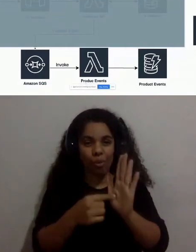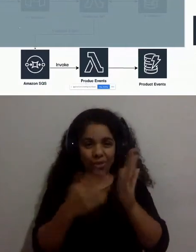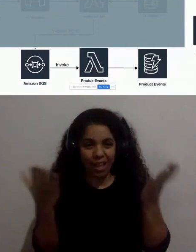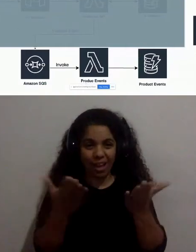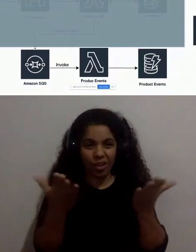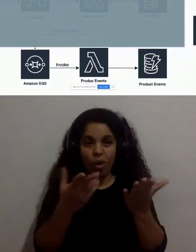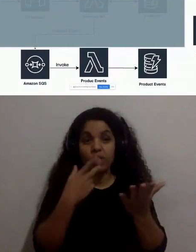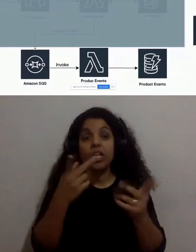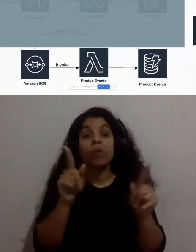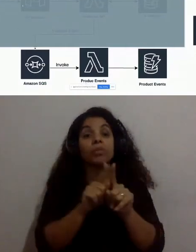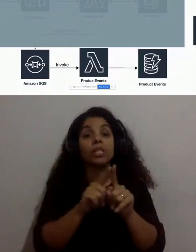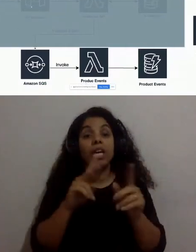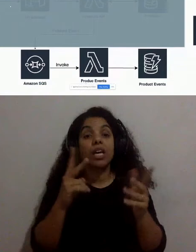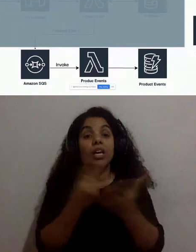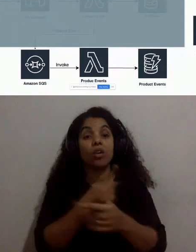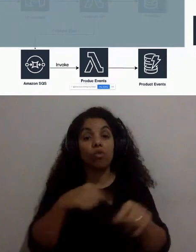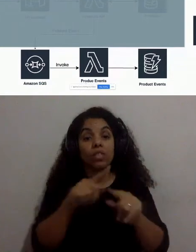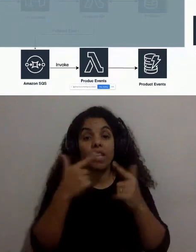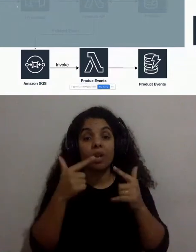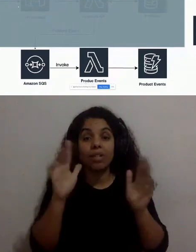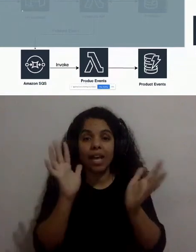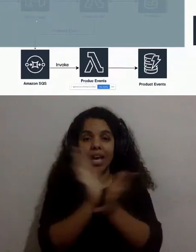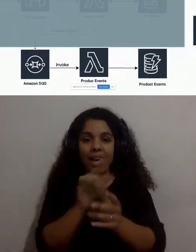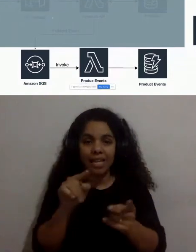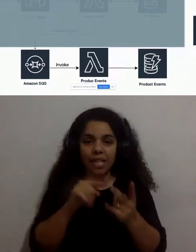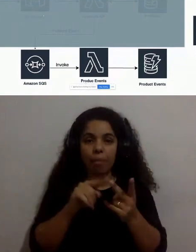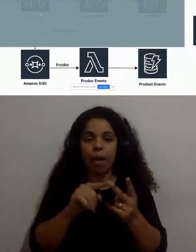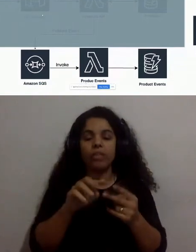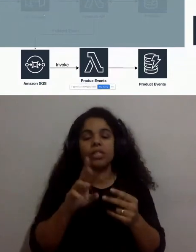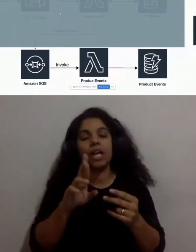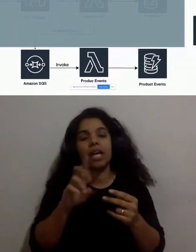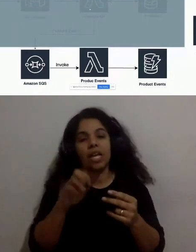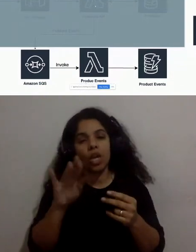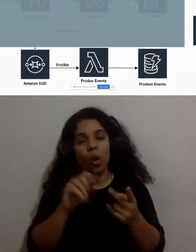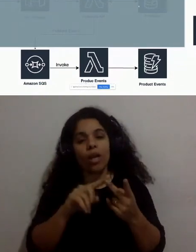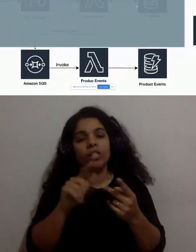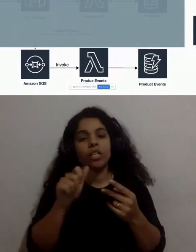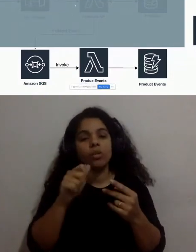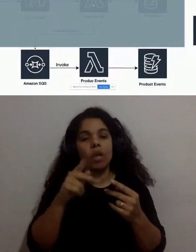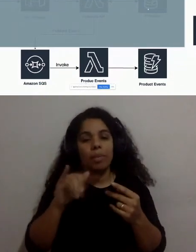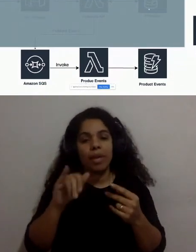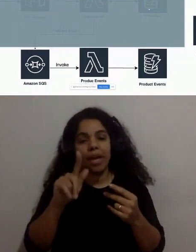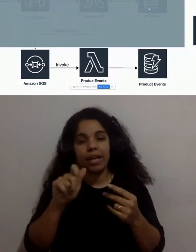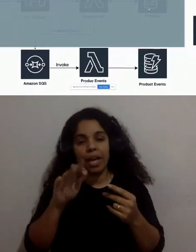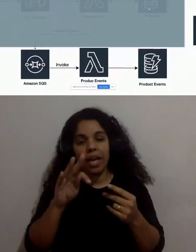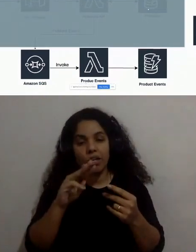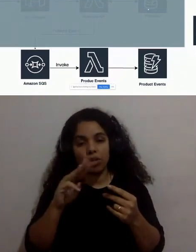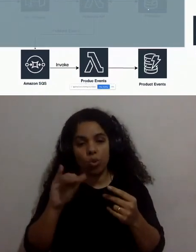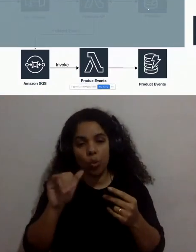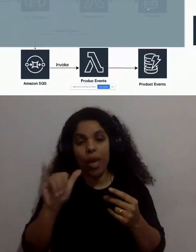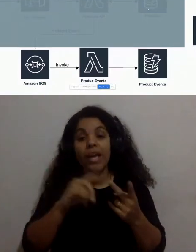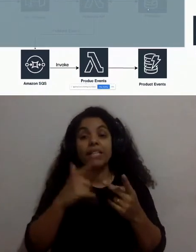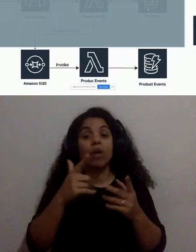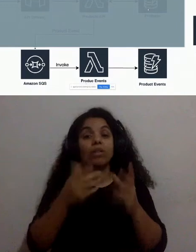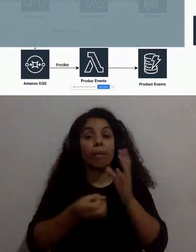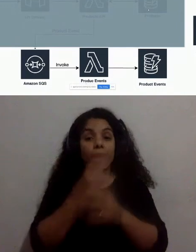que você não tem essa parte nem das requests, nem do API Gateway, você não tem a parte da criação